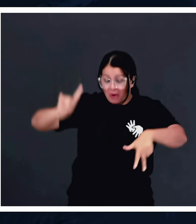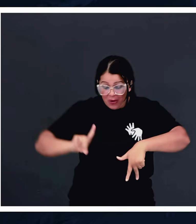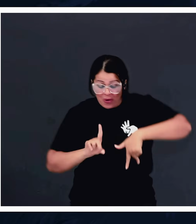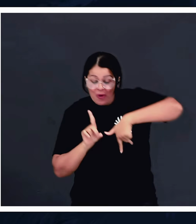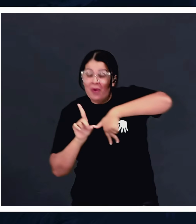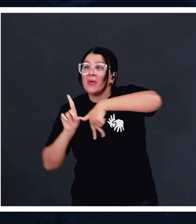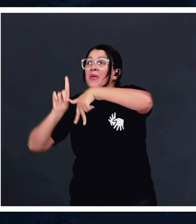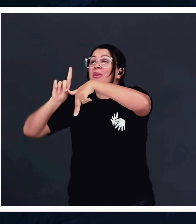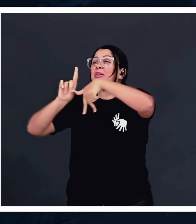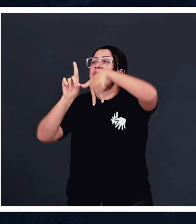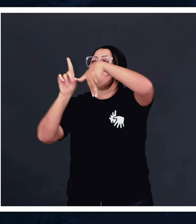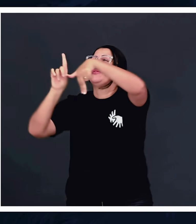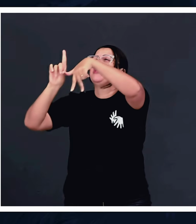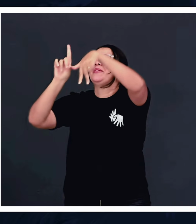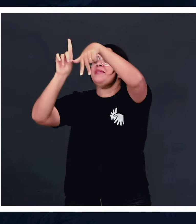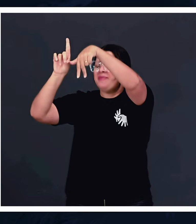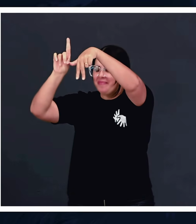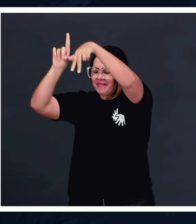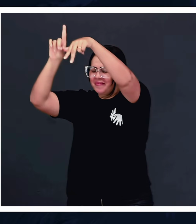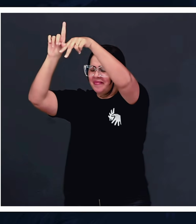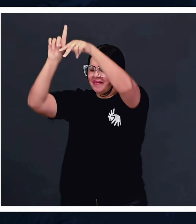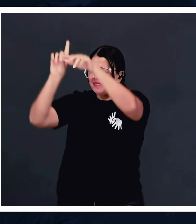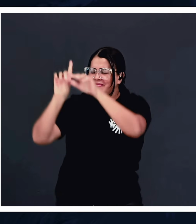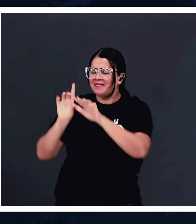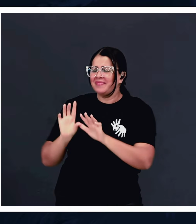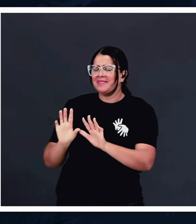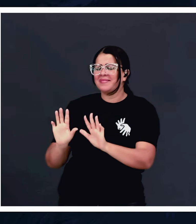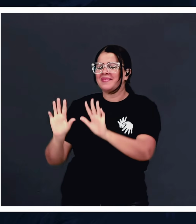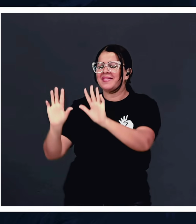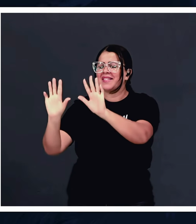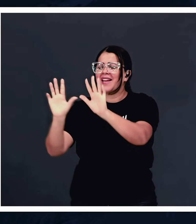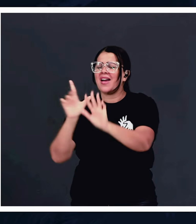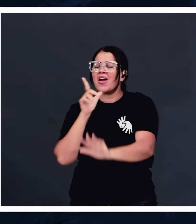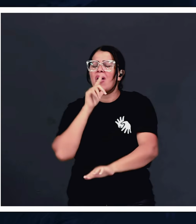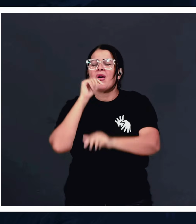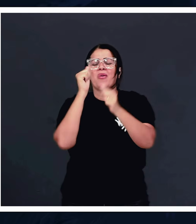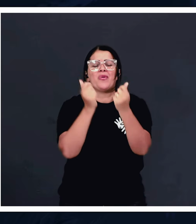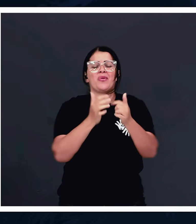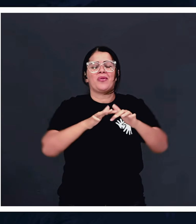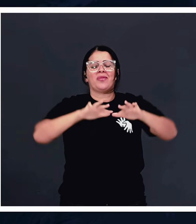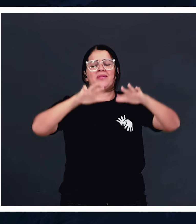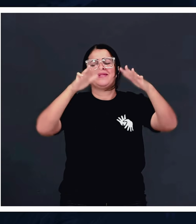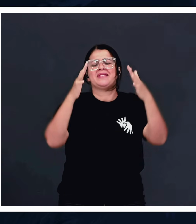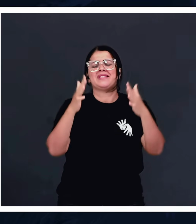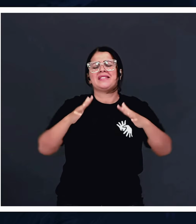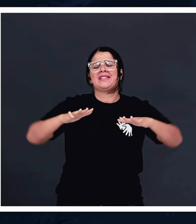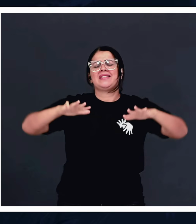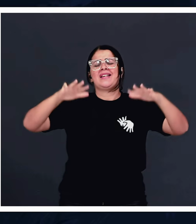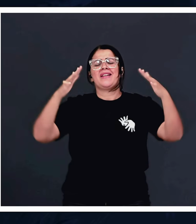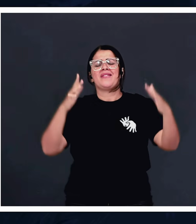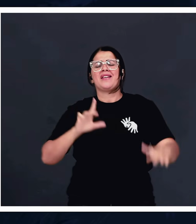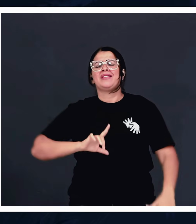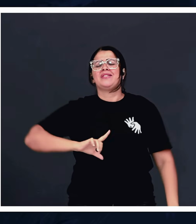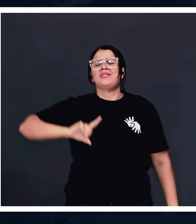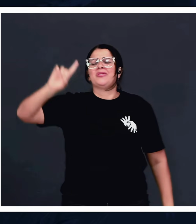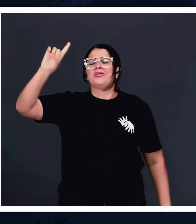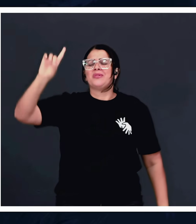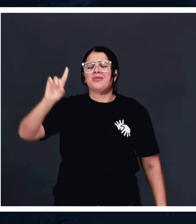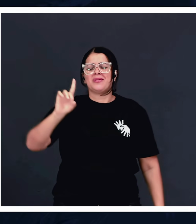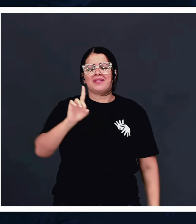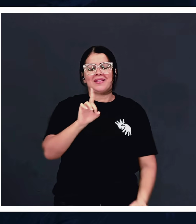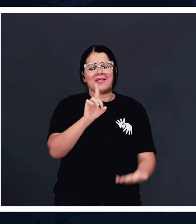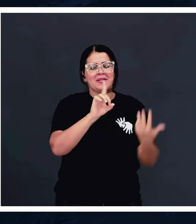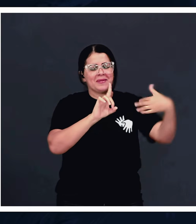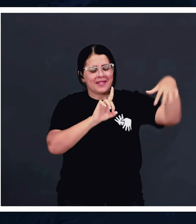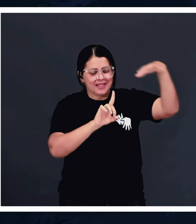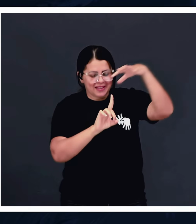o Senhor nos ajudou. Não há porquê, meu Deus, nós não acreditarmos, nós não confiarmos que o Senhor irá cuidar daqui